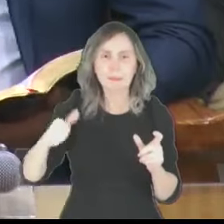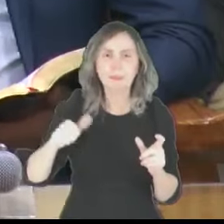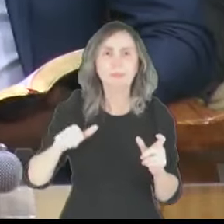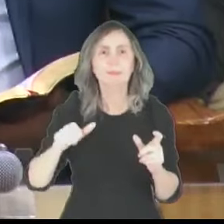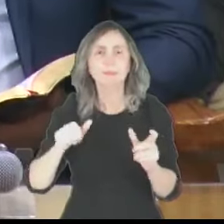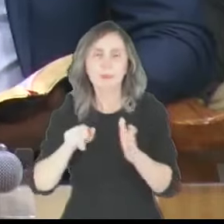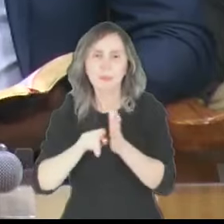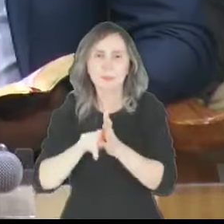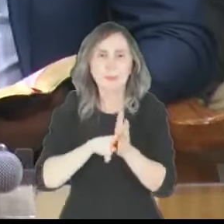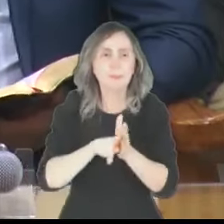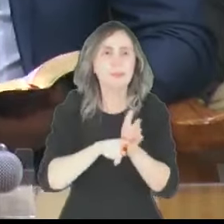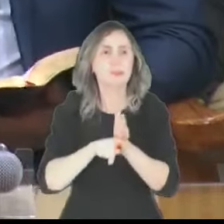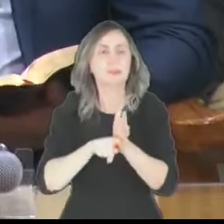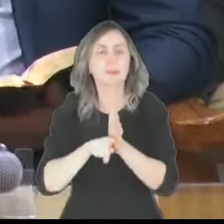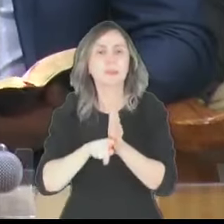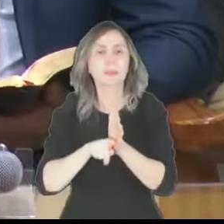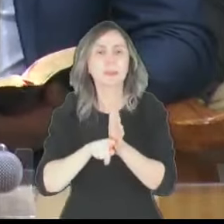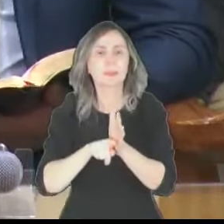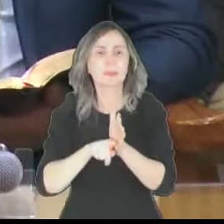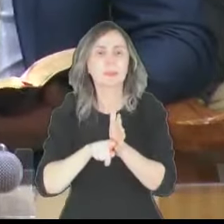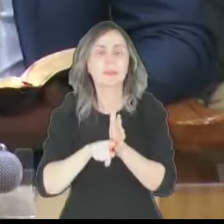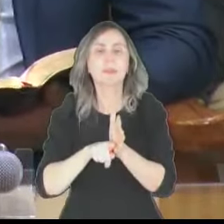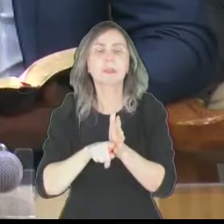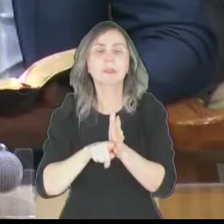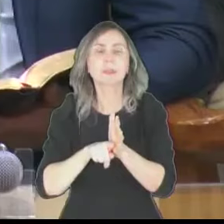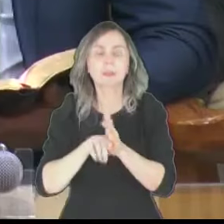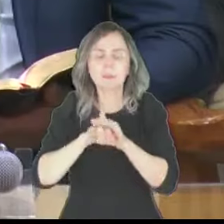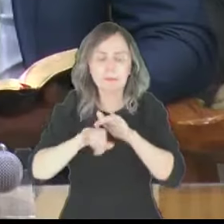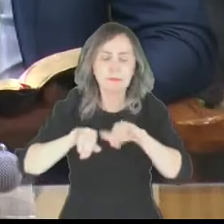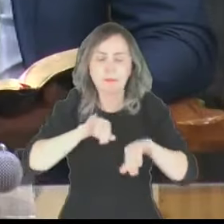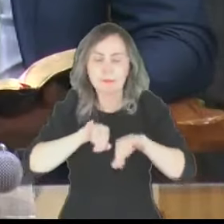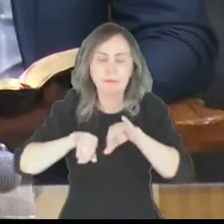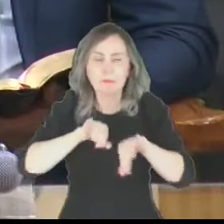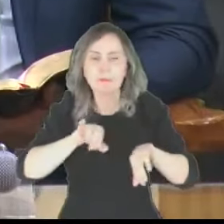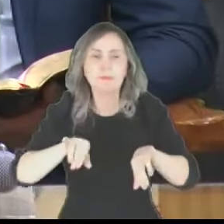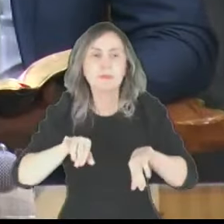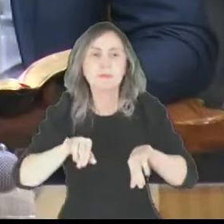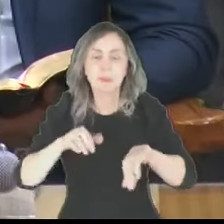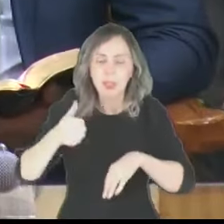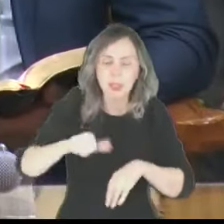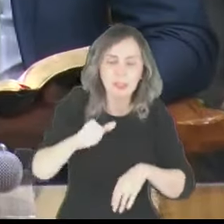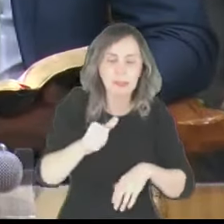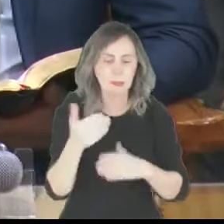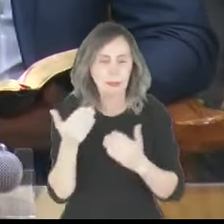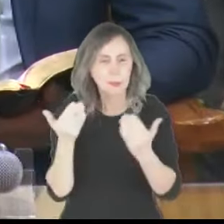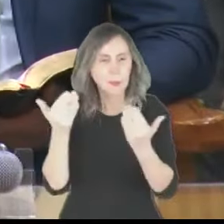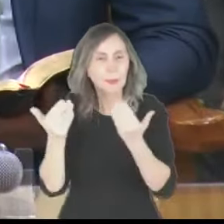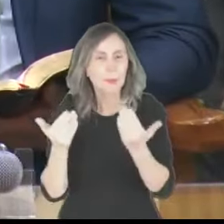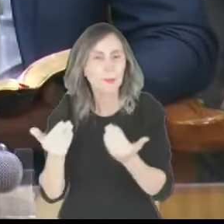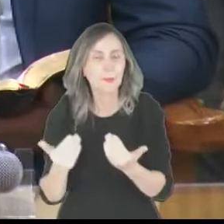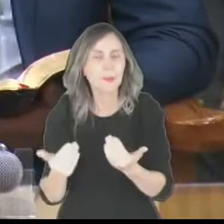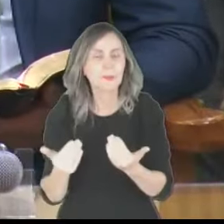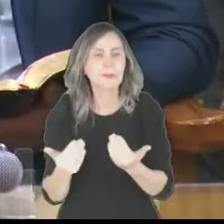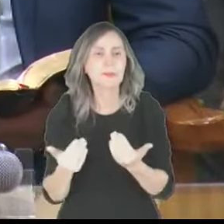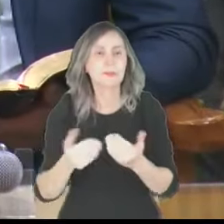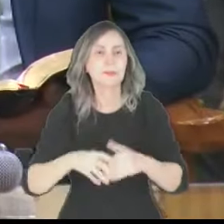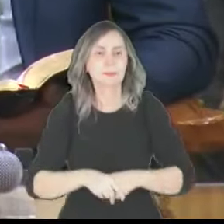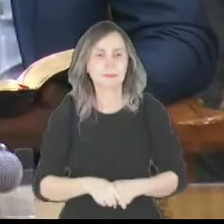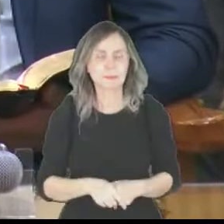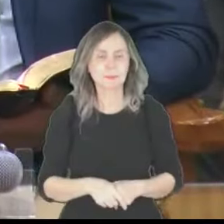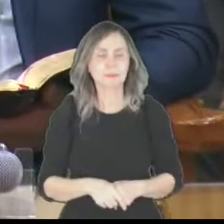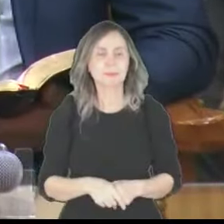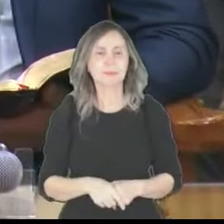E escrutinar Também Analisar Para